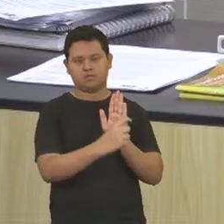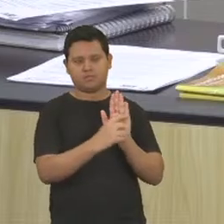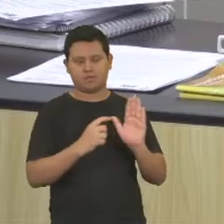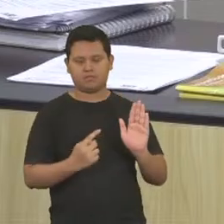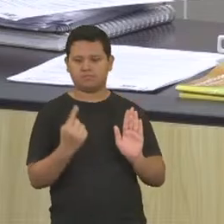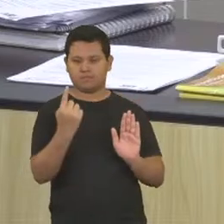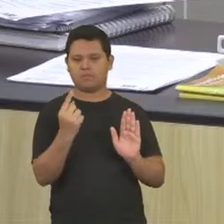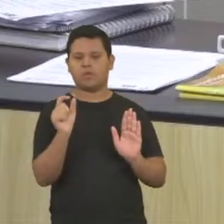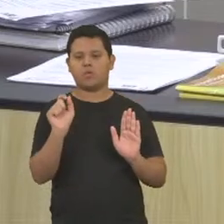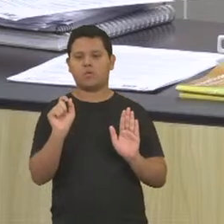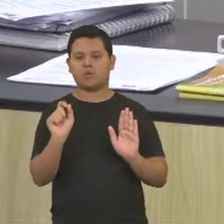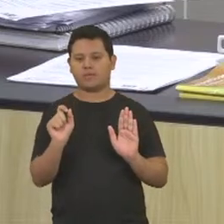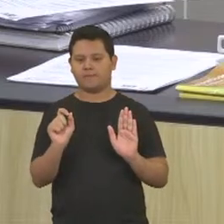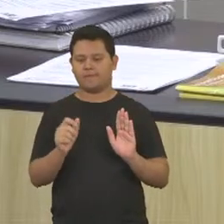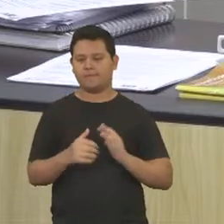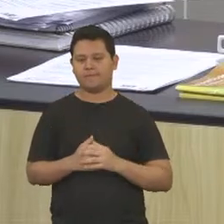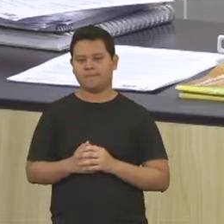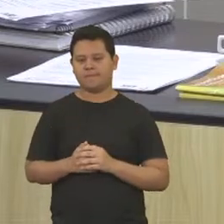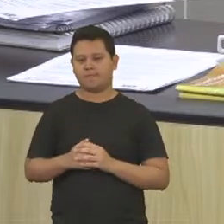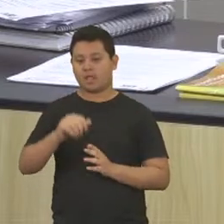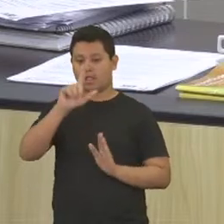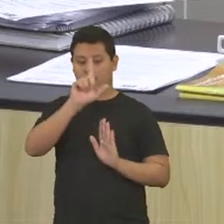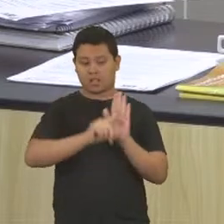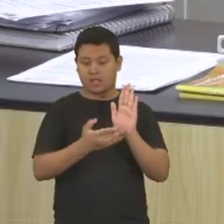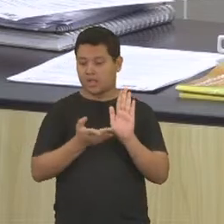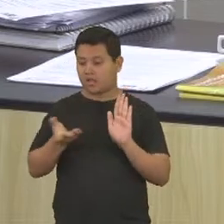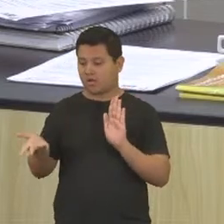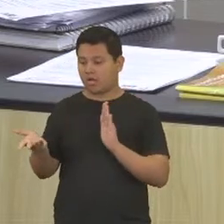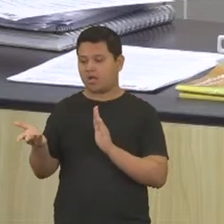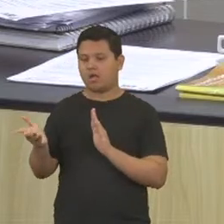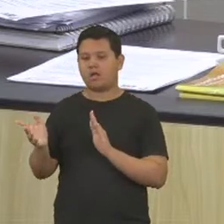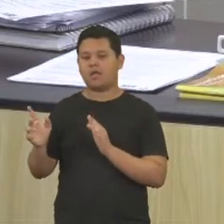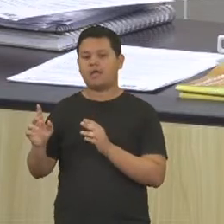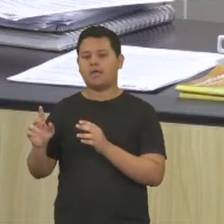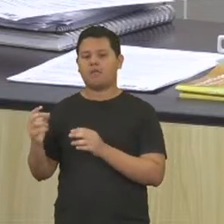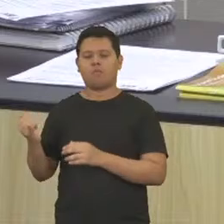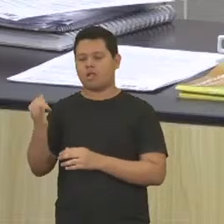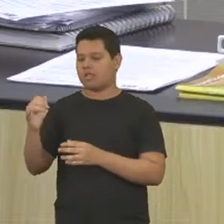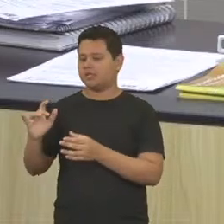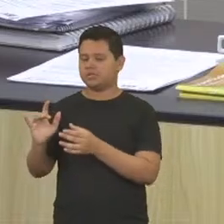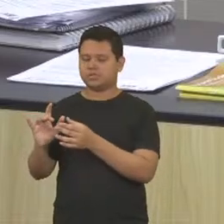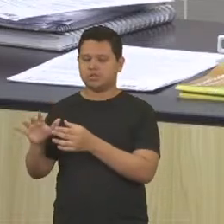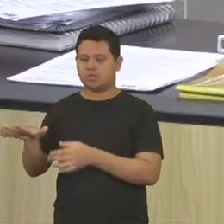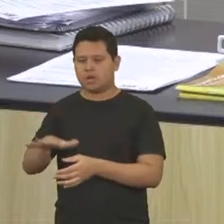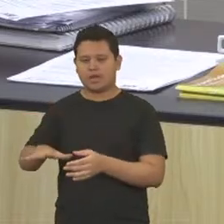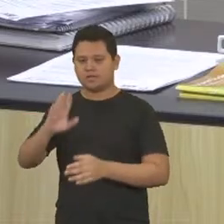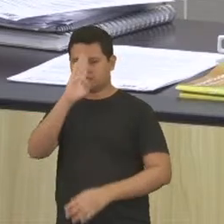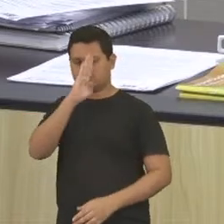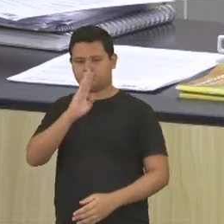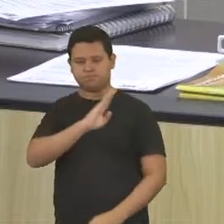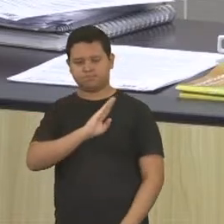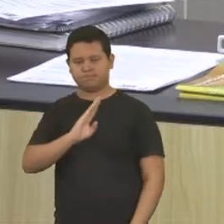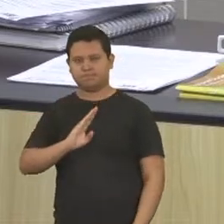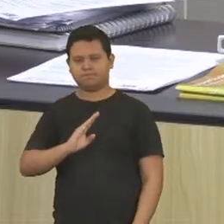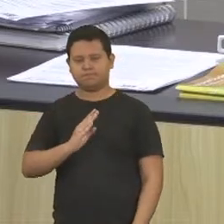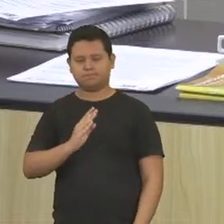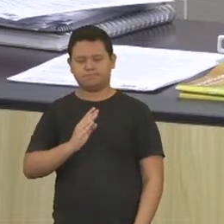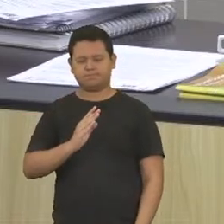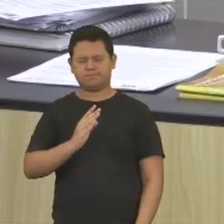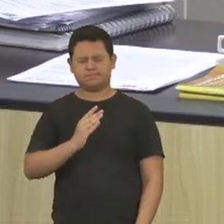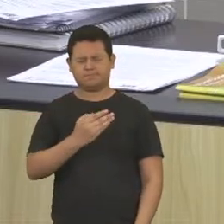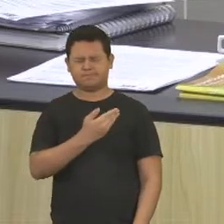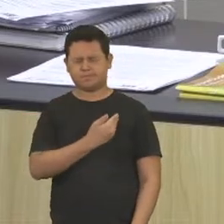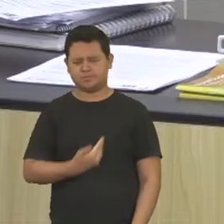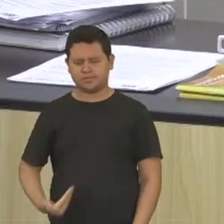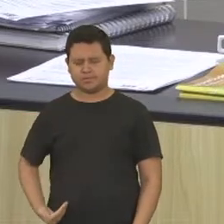desta lei, consideram-se espaços esportivos as áreas públicas destinadas à prática de atividades físicas,